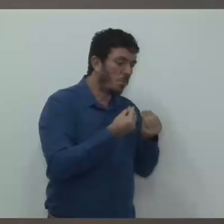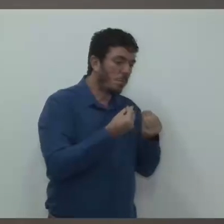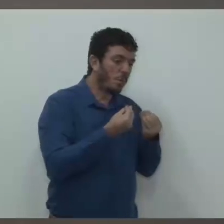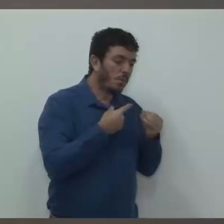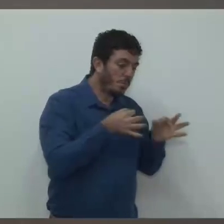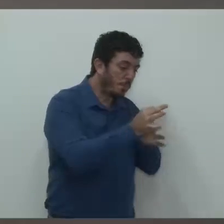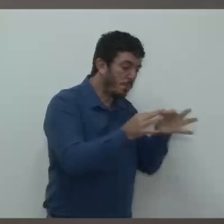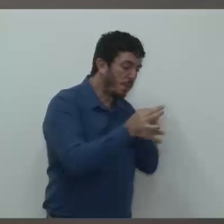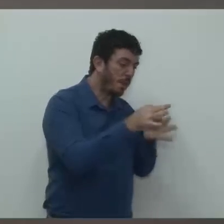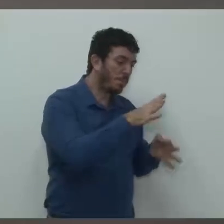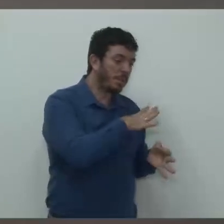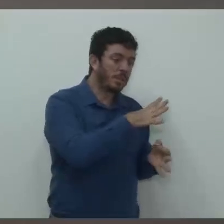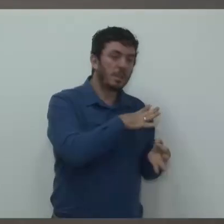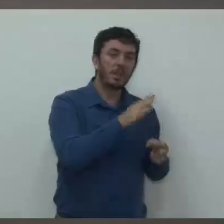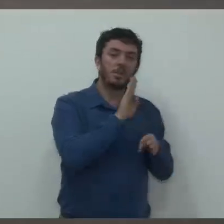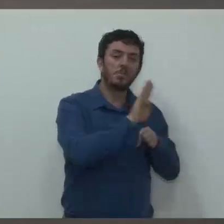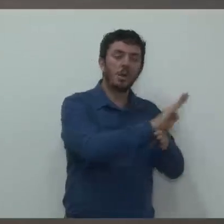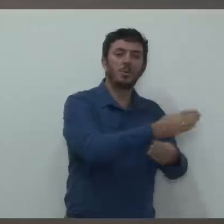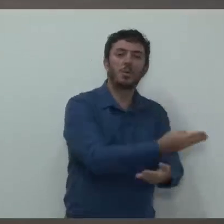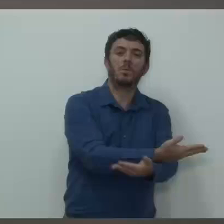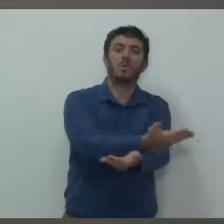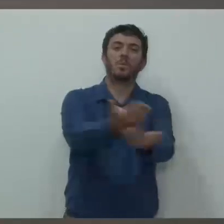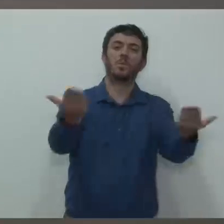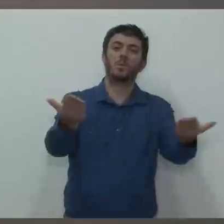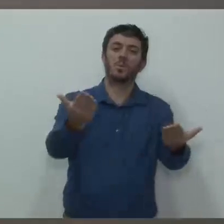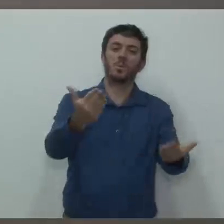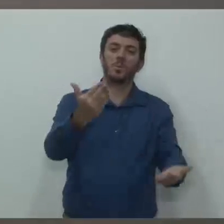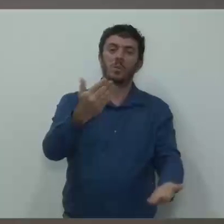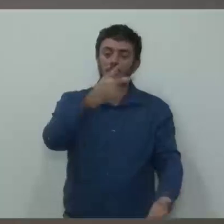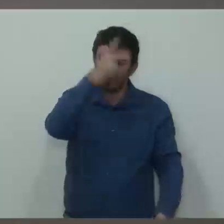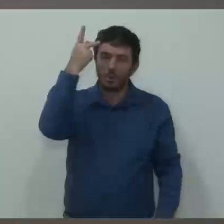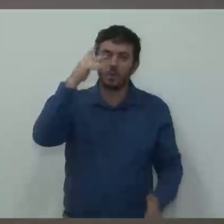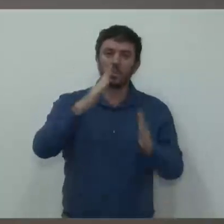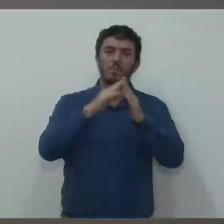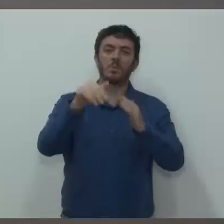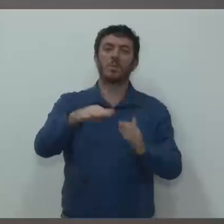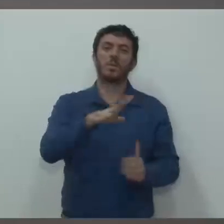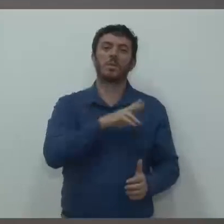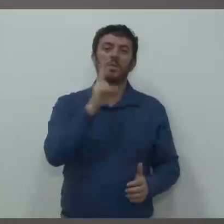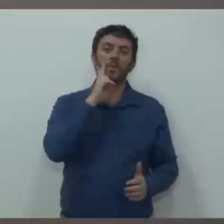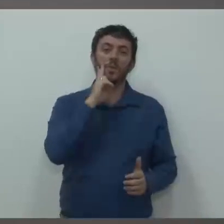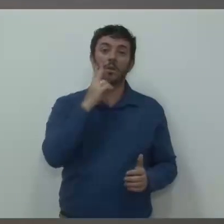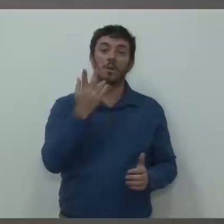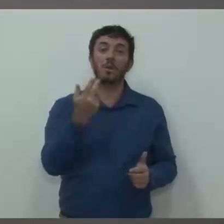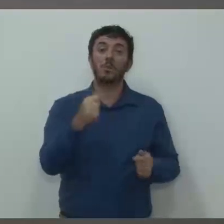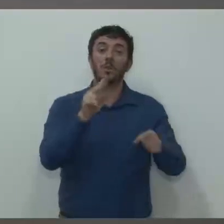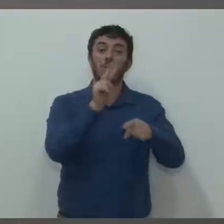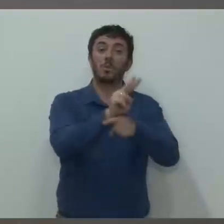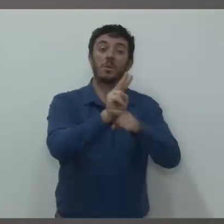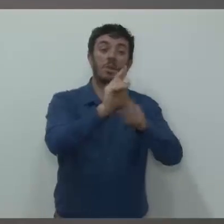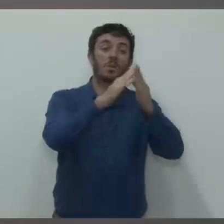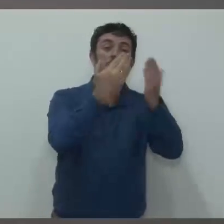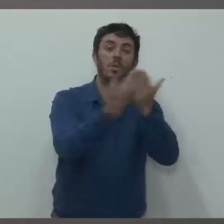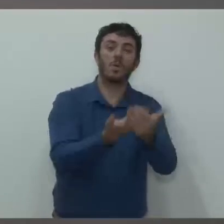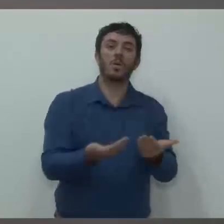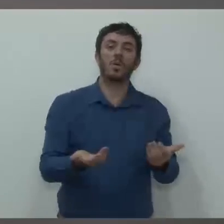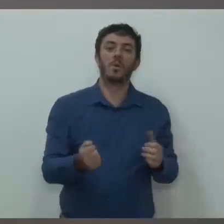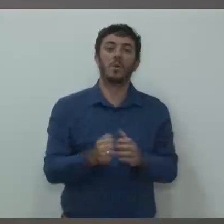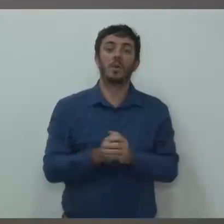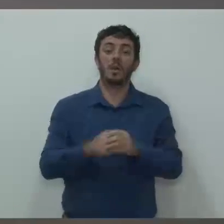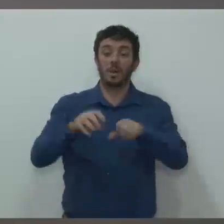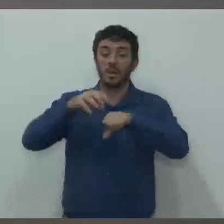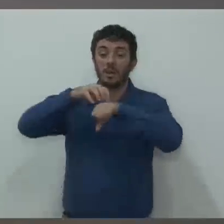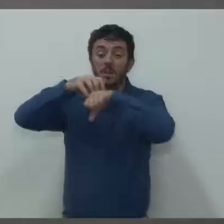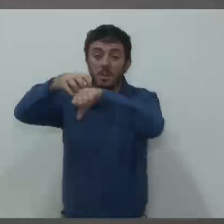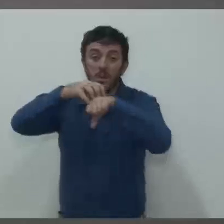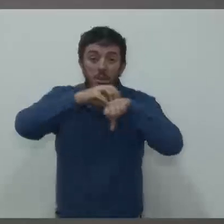de desenvolvimento econômico e social, como que a gente vai cuidar da questão escolar, vaga em creche, o transporte, que